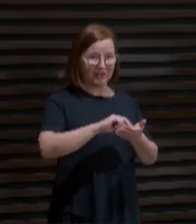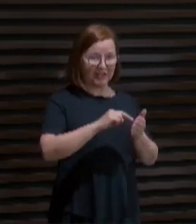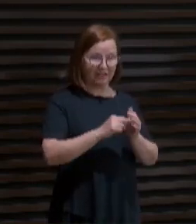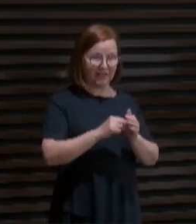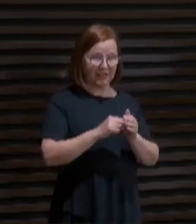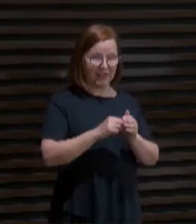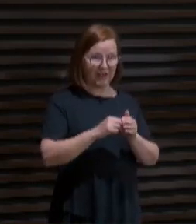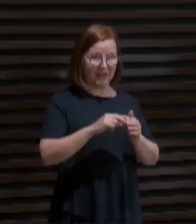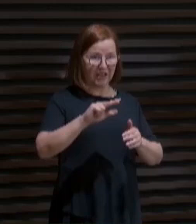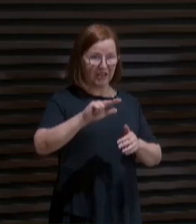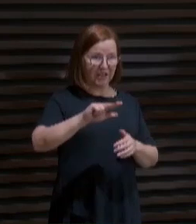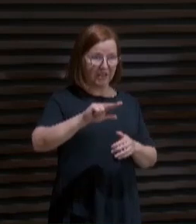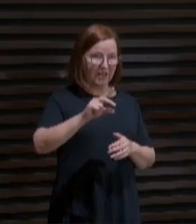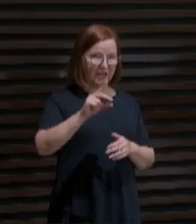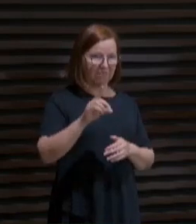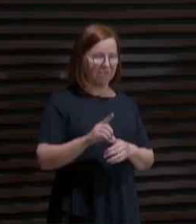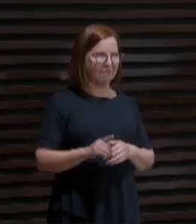duplicidade.